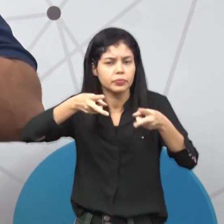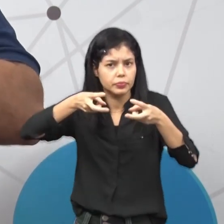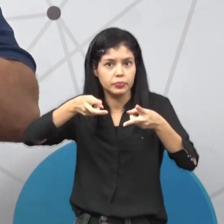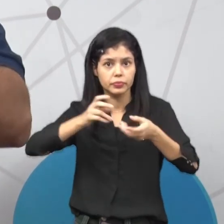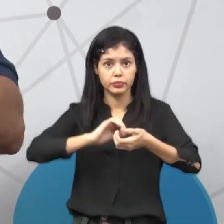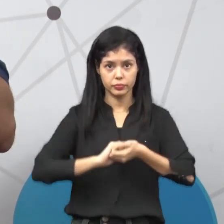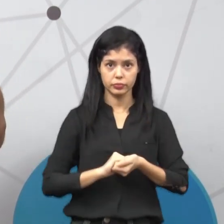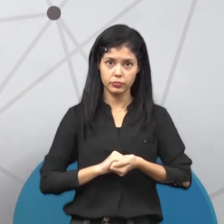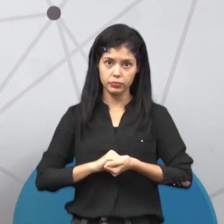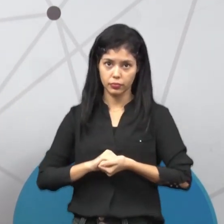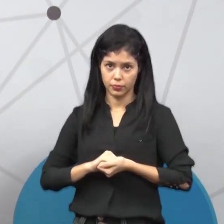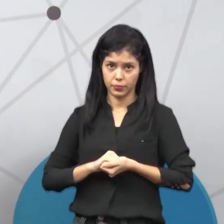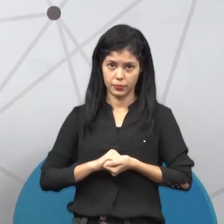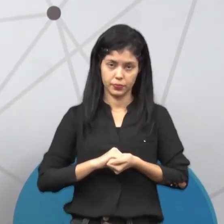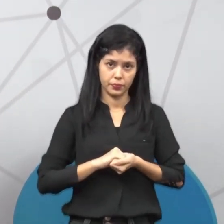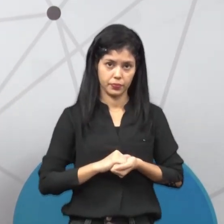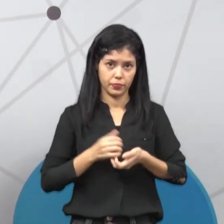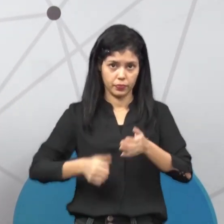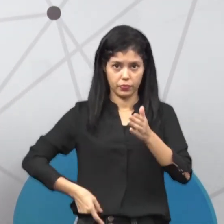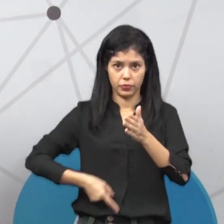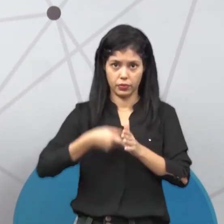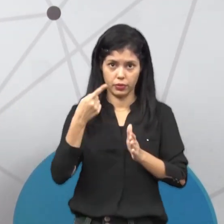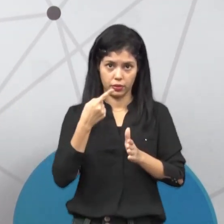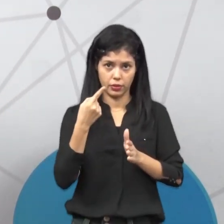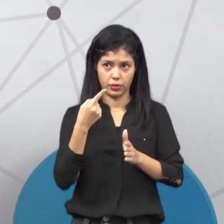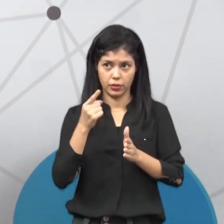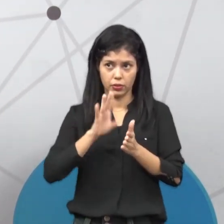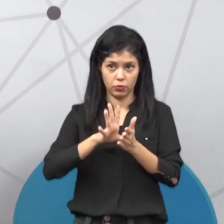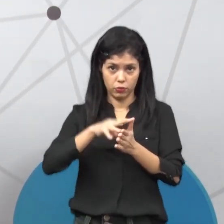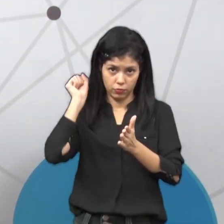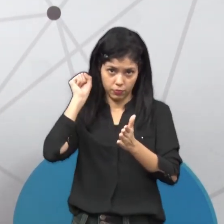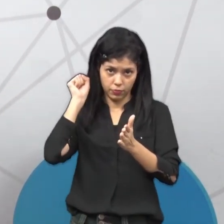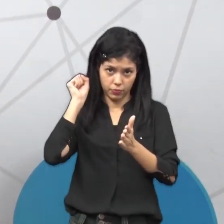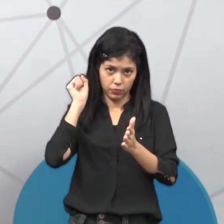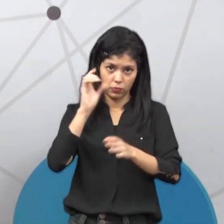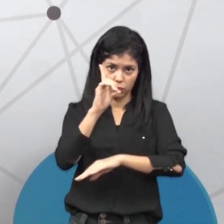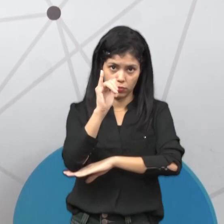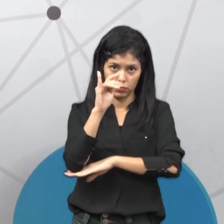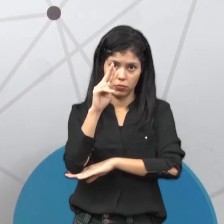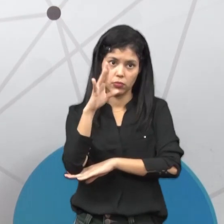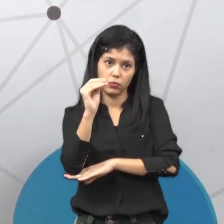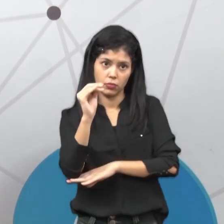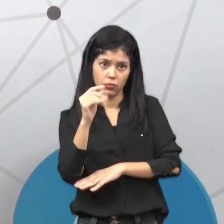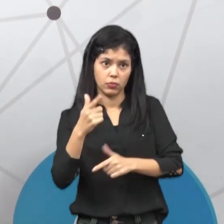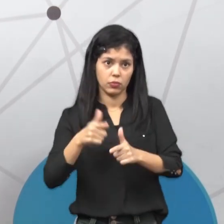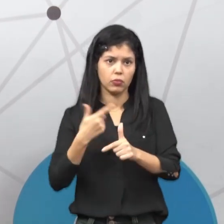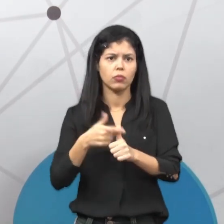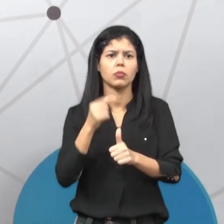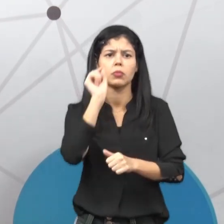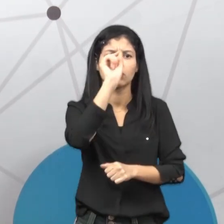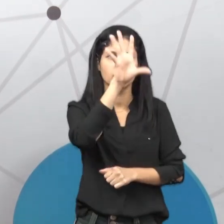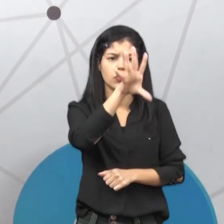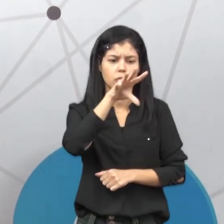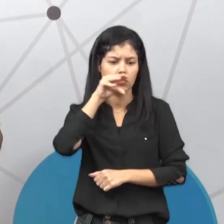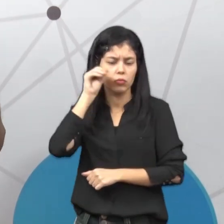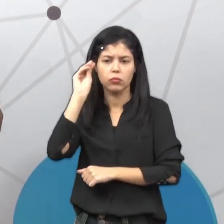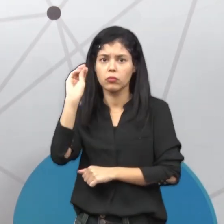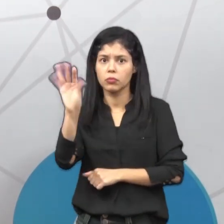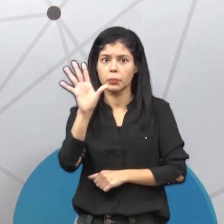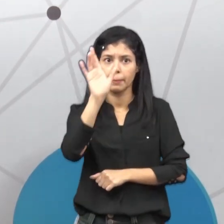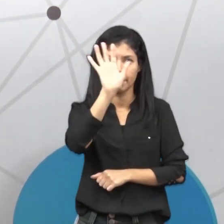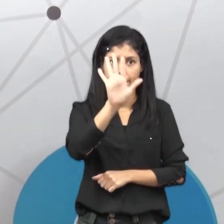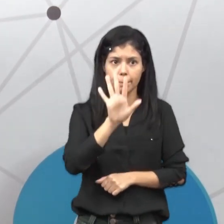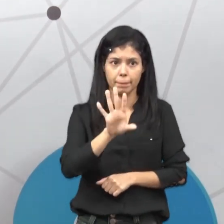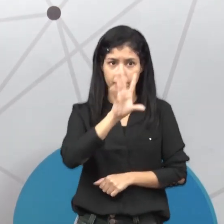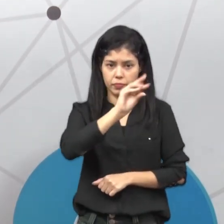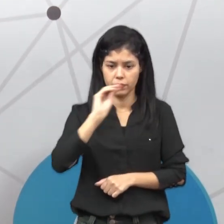vamos aqui, primeiramente, tirar os dados que a questão me dá e o que ela está pedindo. Eu sempre